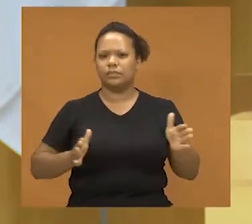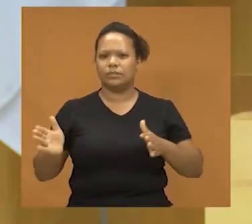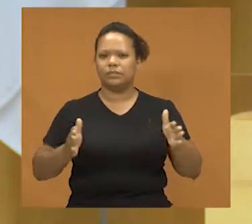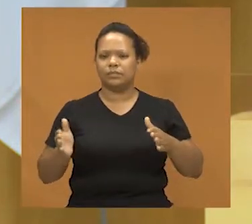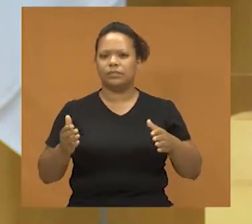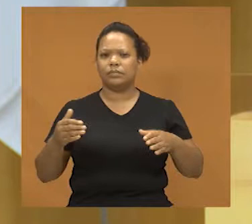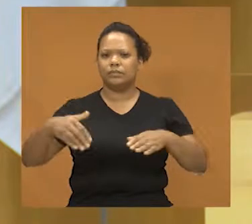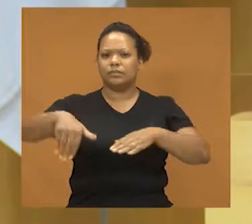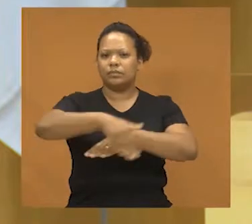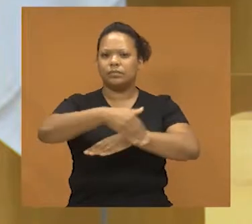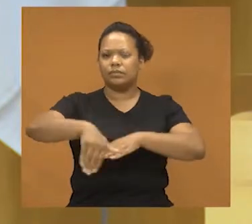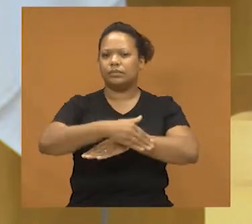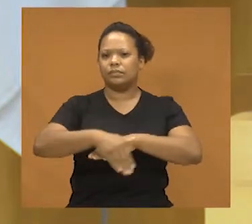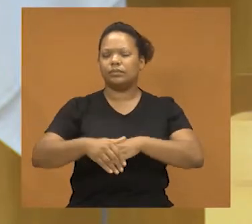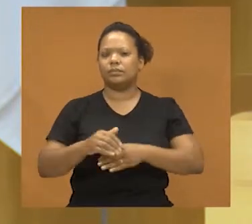nossas estradas.